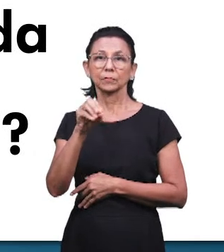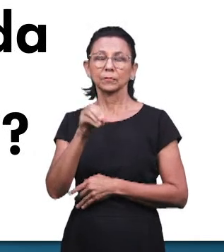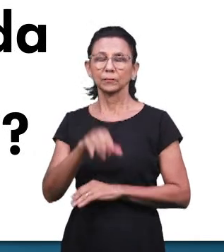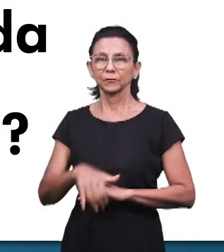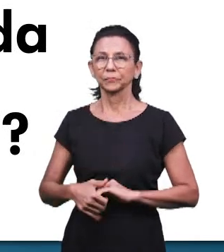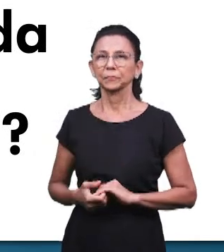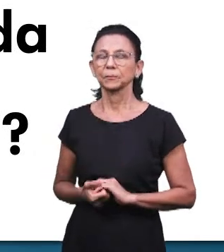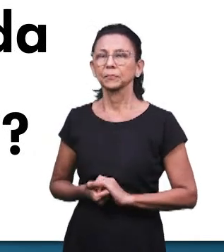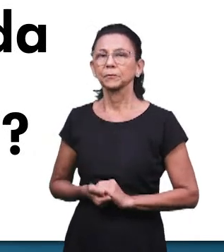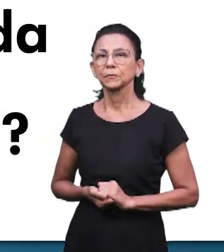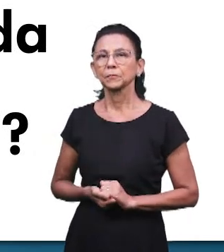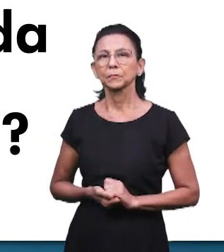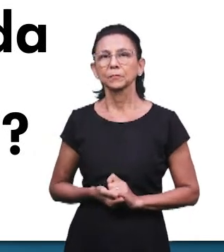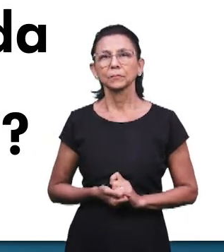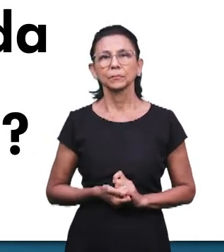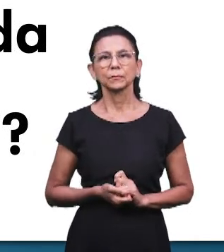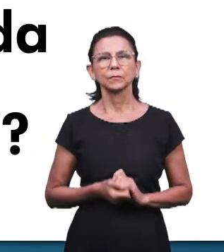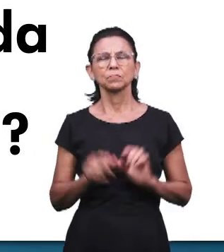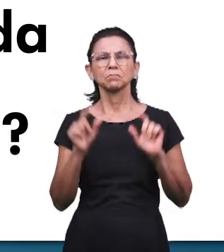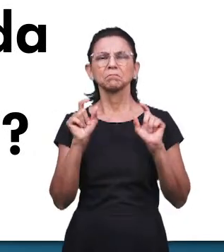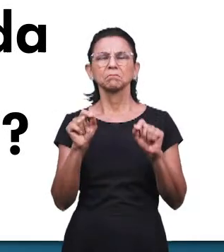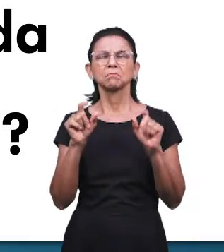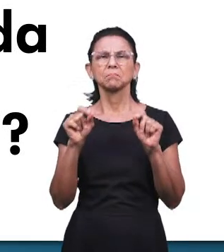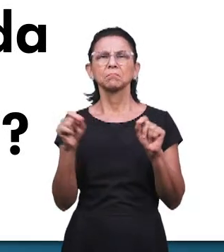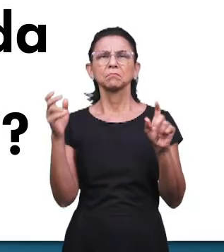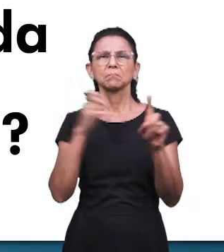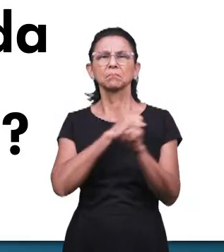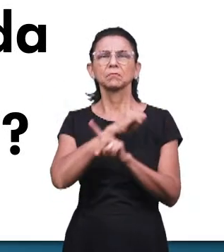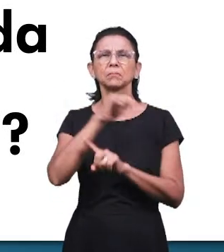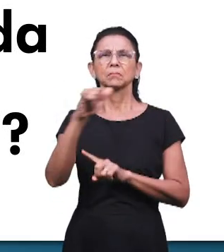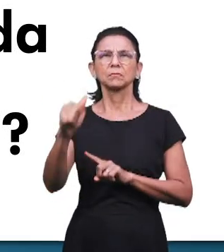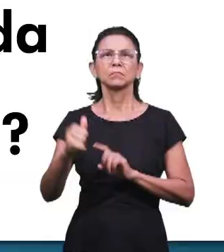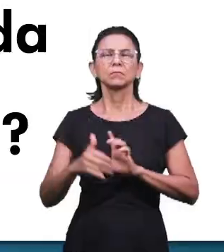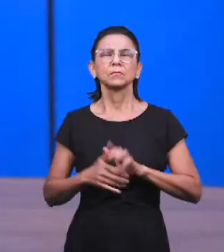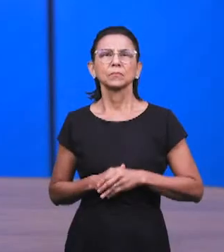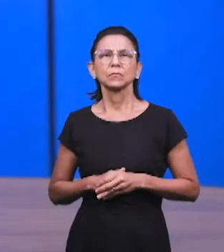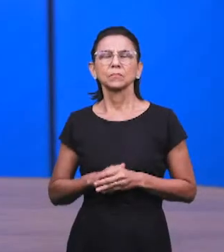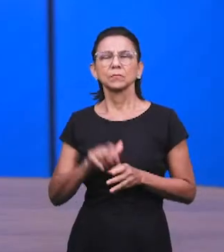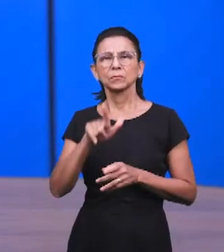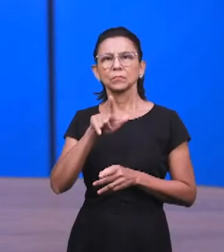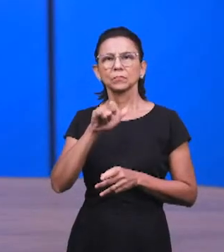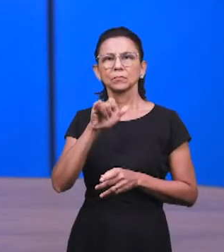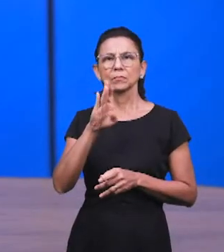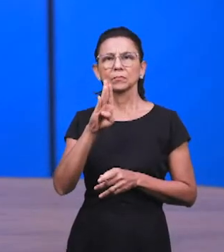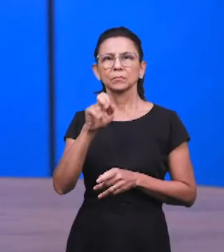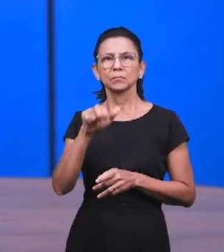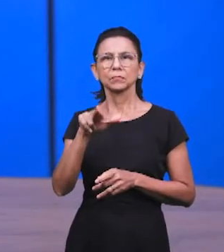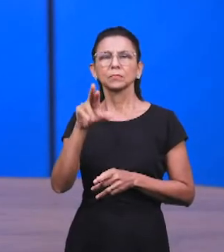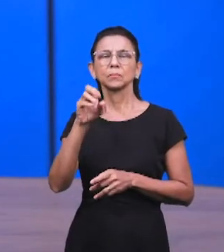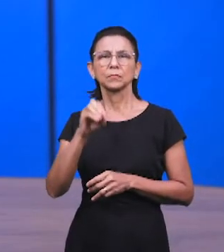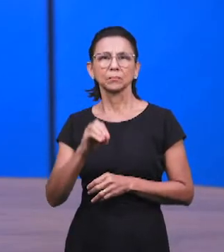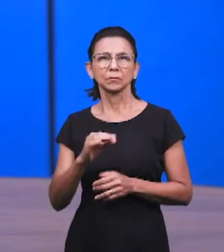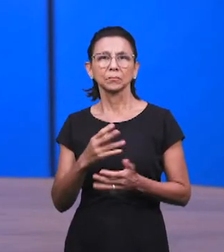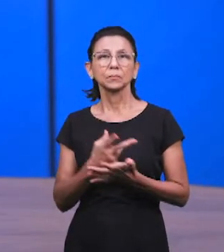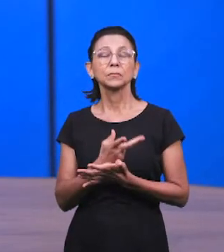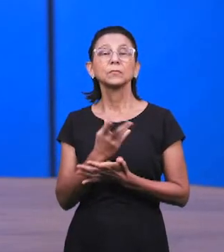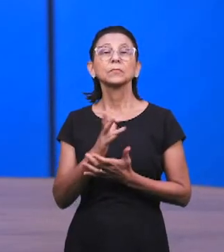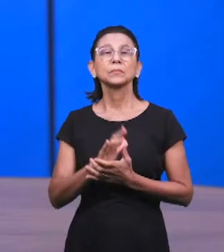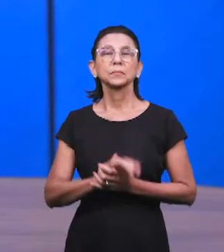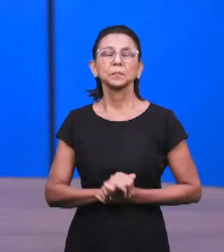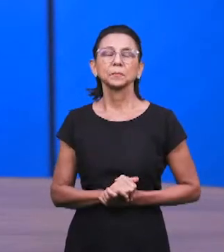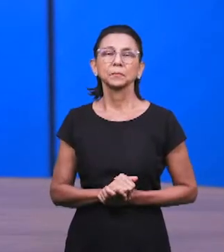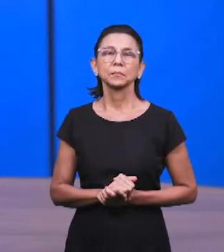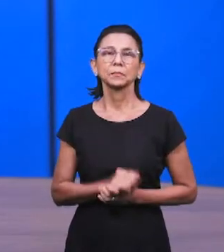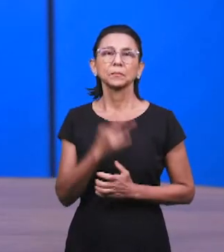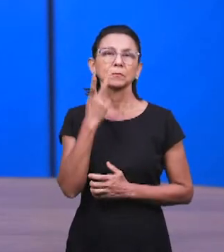aplicação profética da expressão que correm do Líbano? Essa resposta virá agora do estado do Ceará. E quem